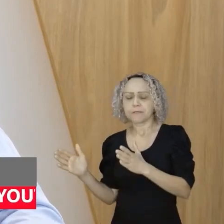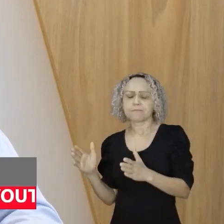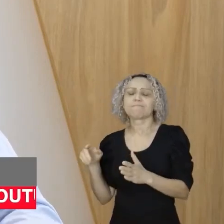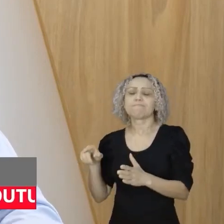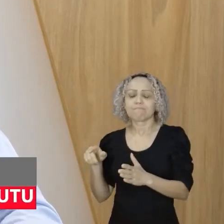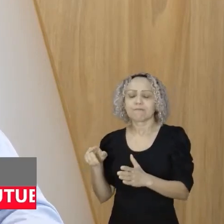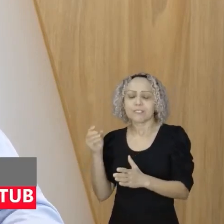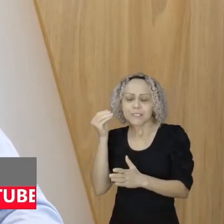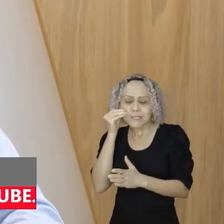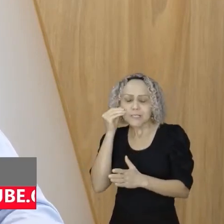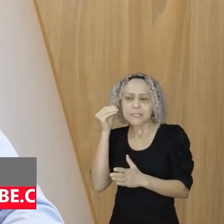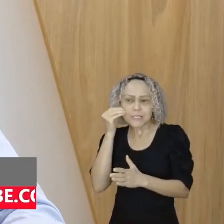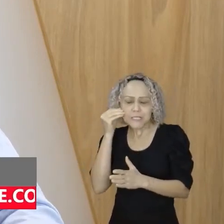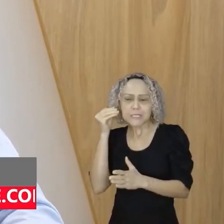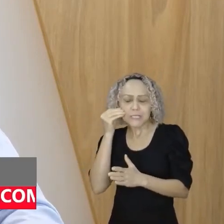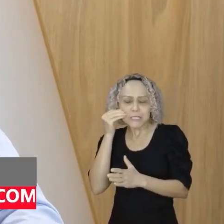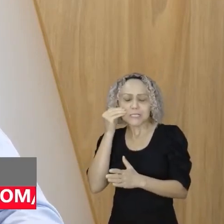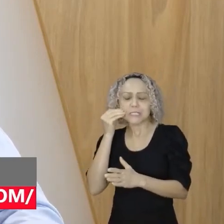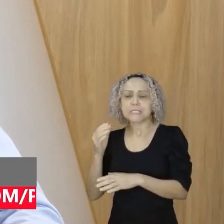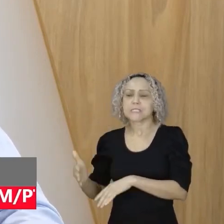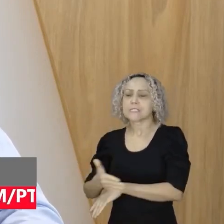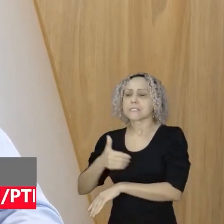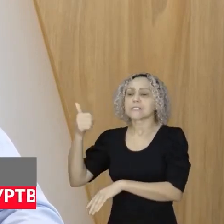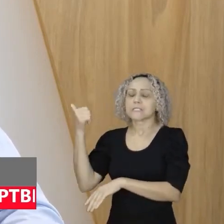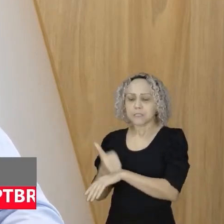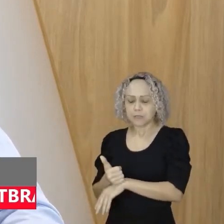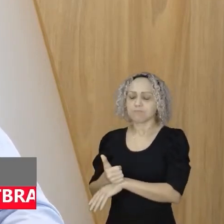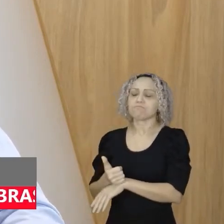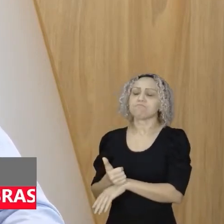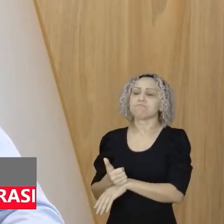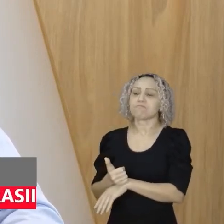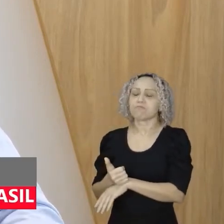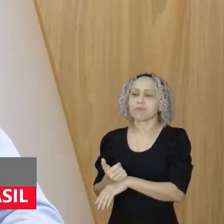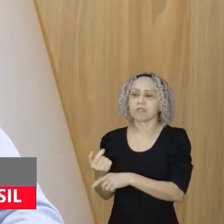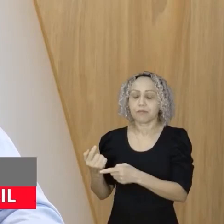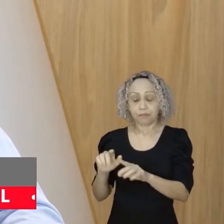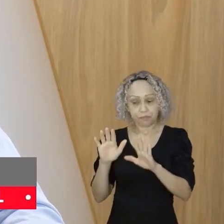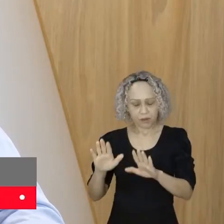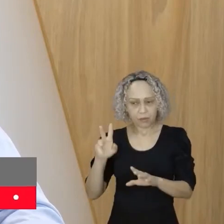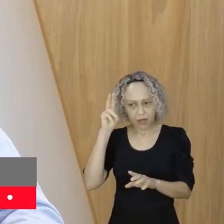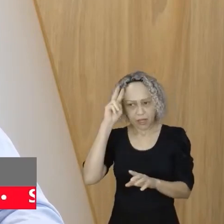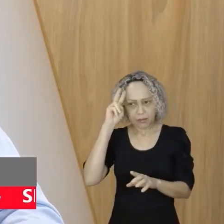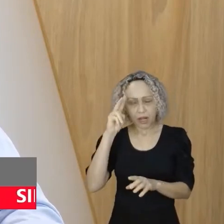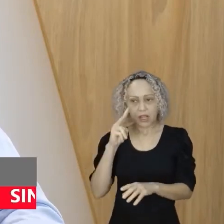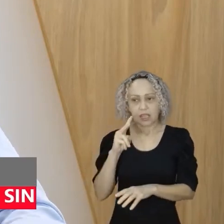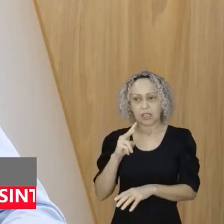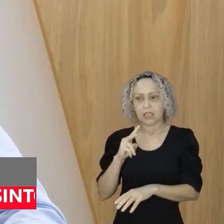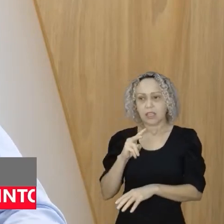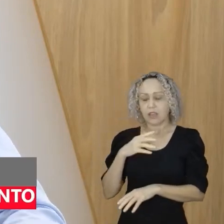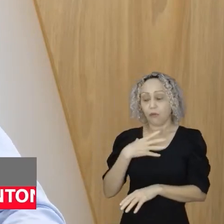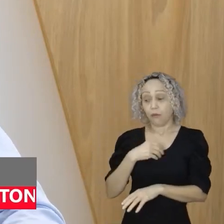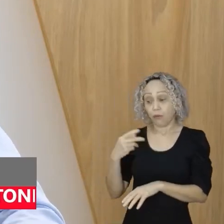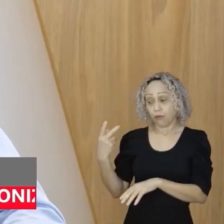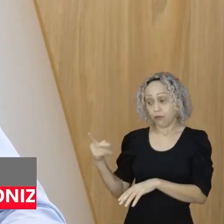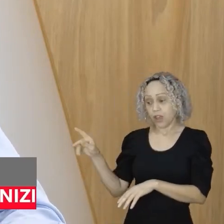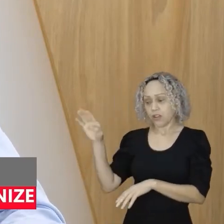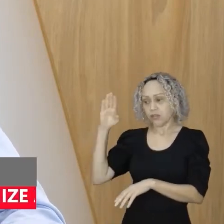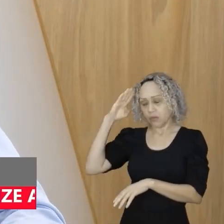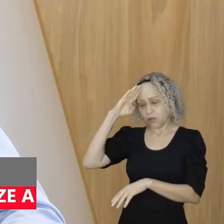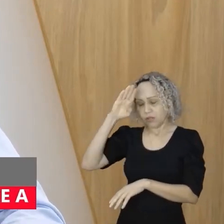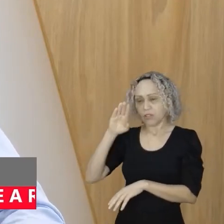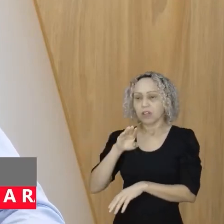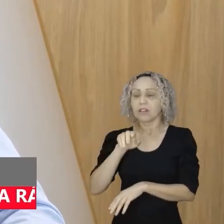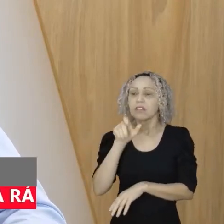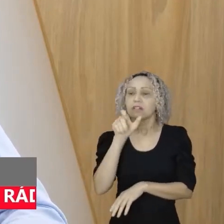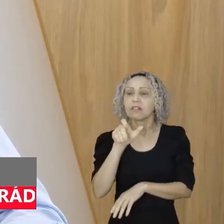desde o início, eu costumo dizer que até antes. Vamos lembrar que o filho dele, o Eduardo Bolsonaro, antes do pai tomar posse, dizia que se